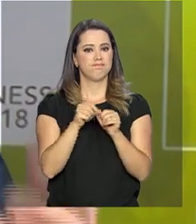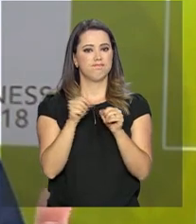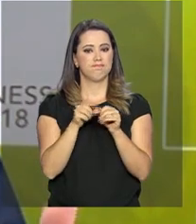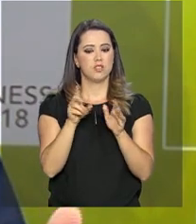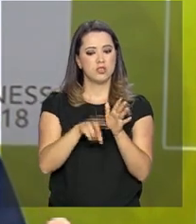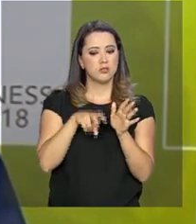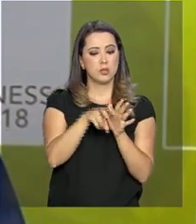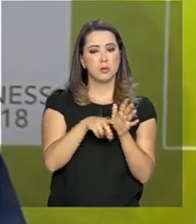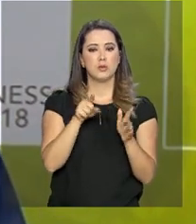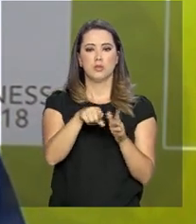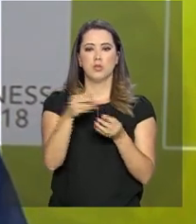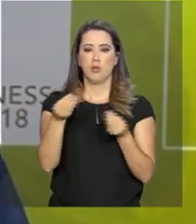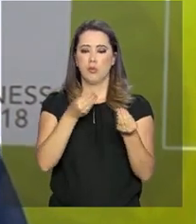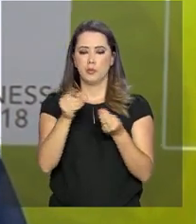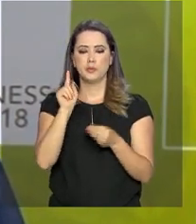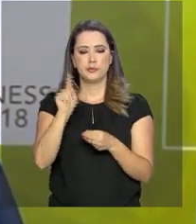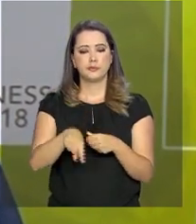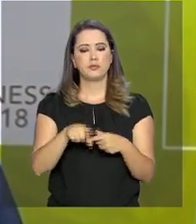forma como ele é,